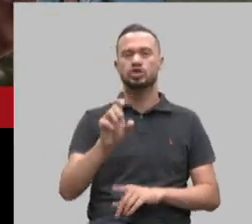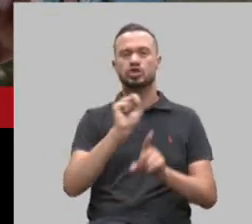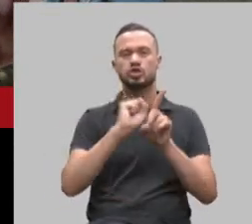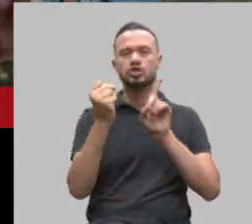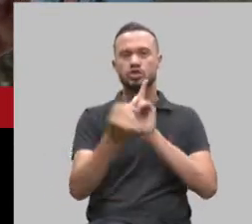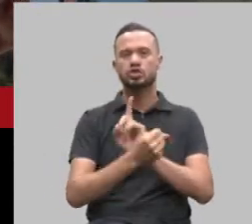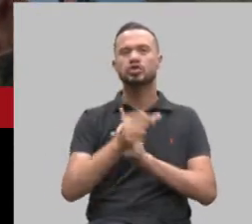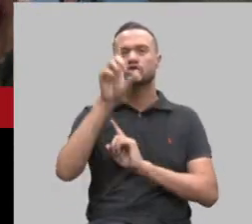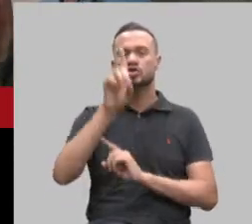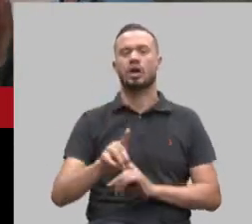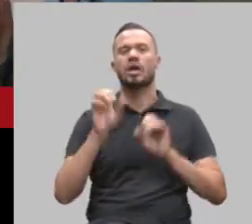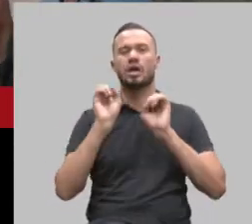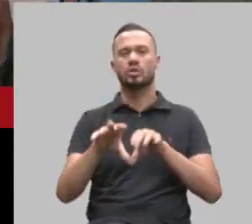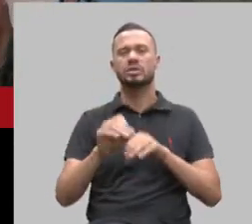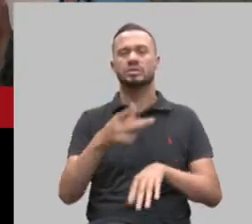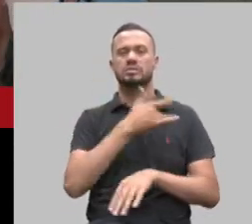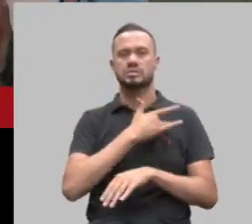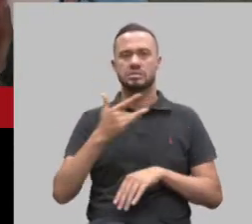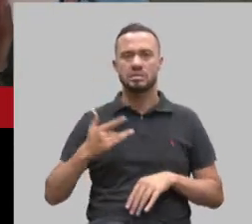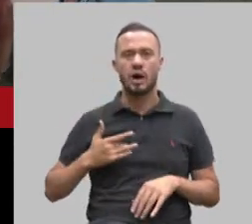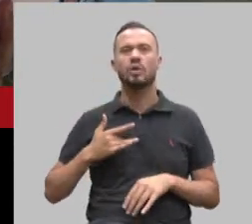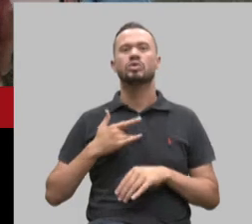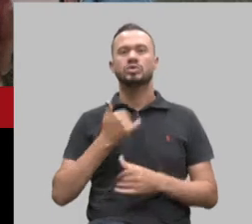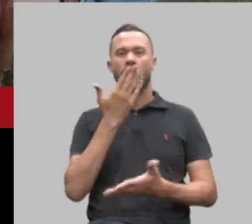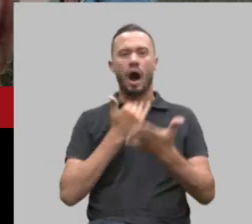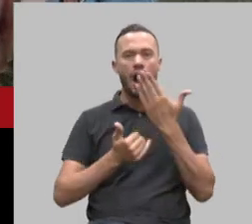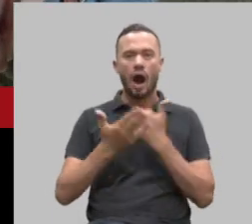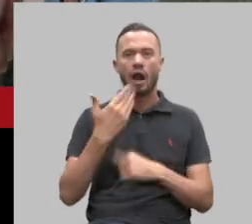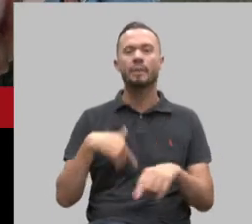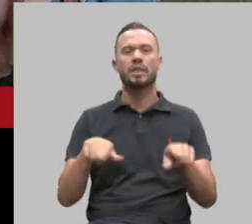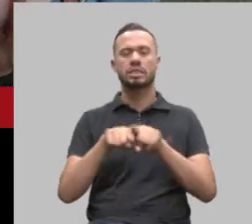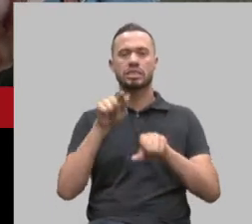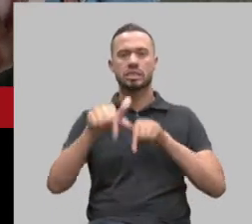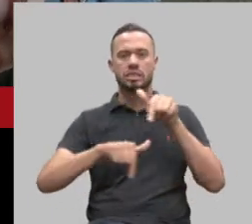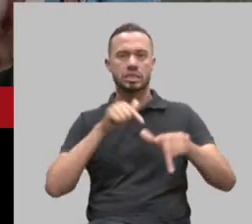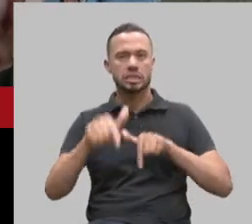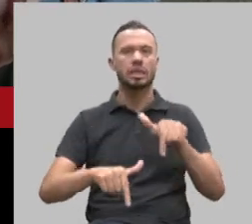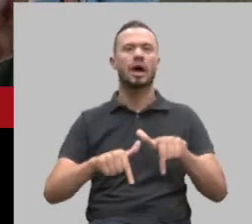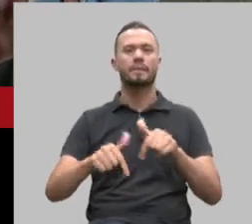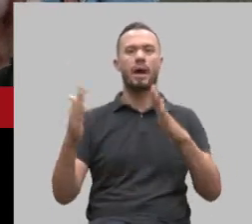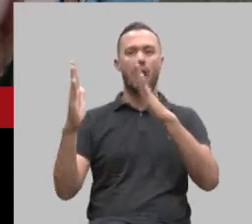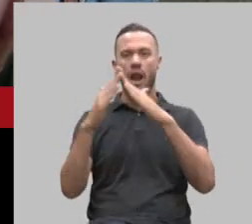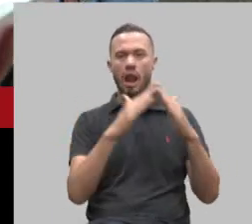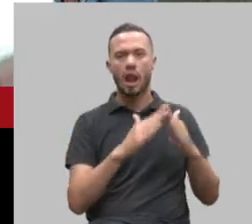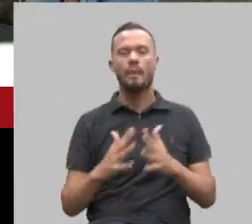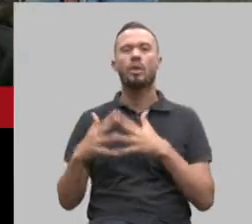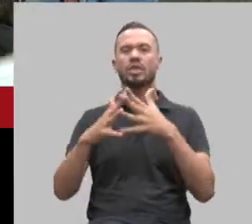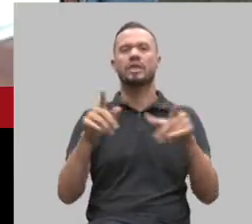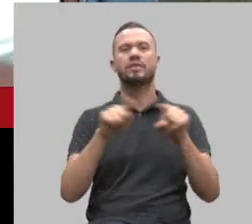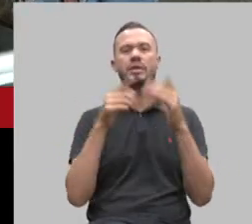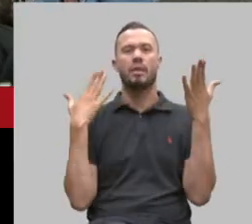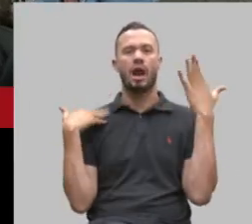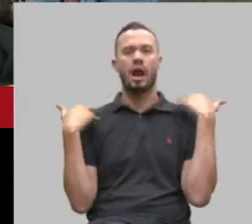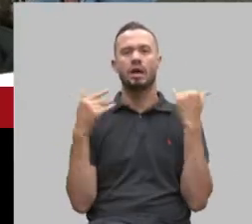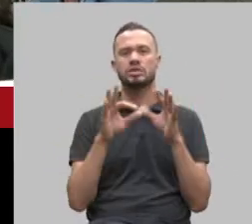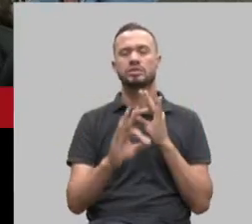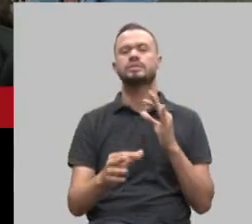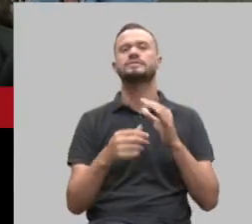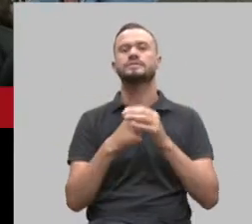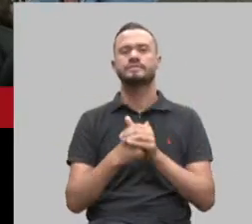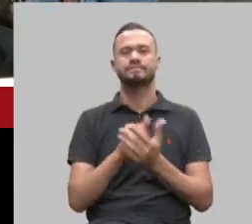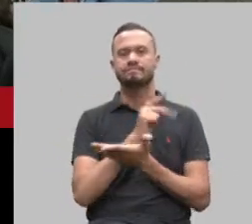a educação a saúde a alimentação o trabalho a moradia o transporte O lazer e etc Tantas Coisas